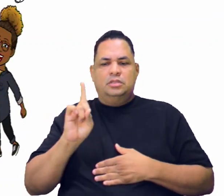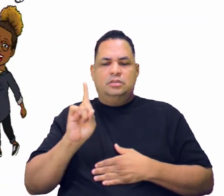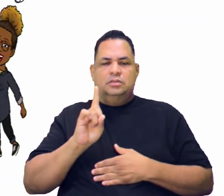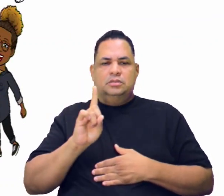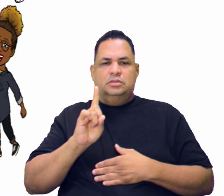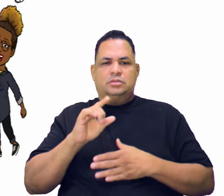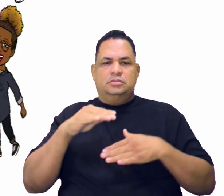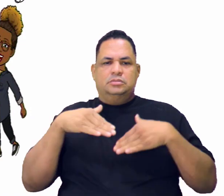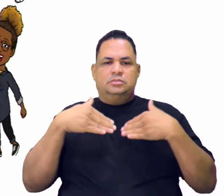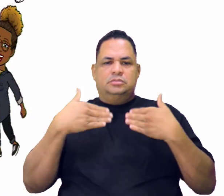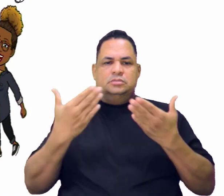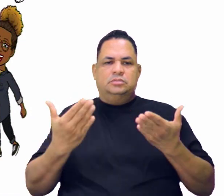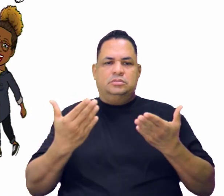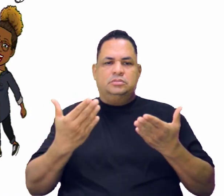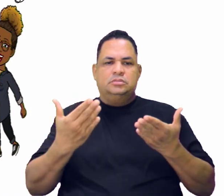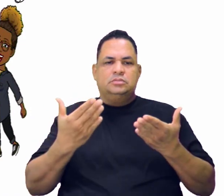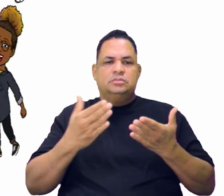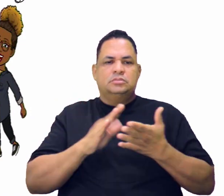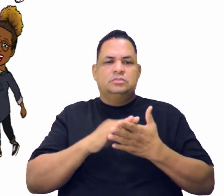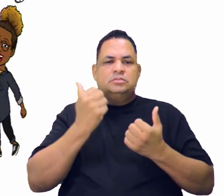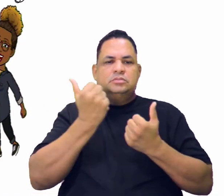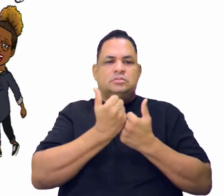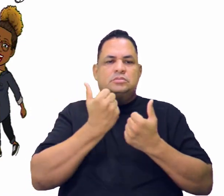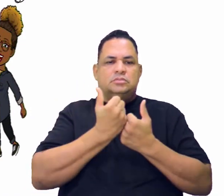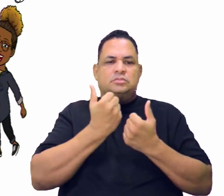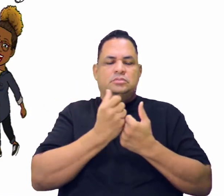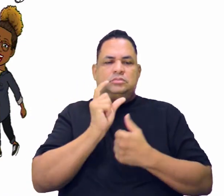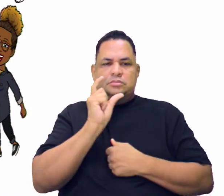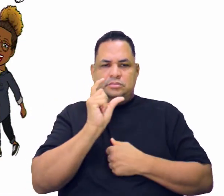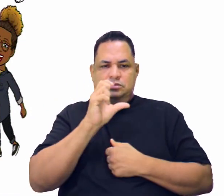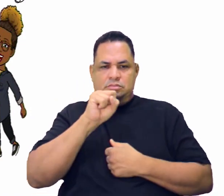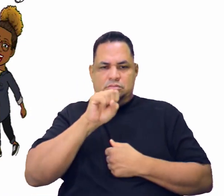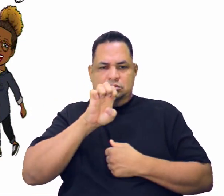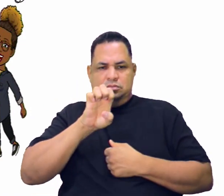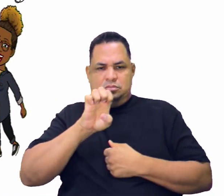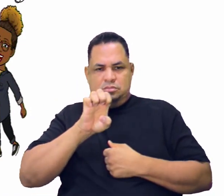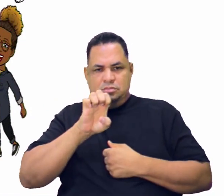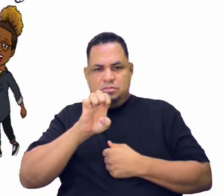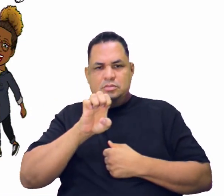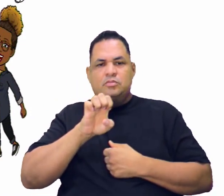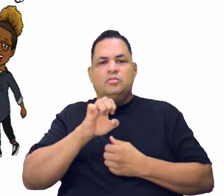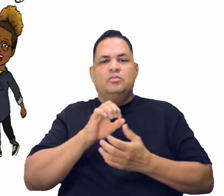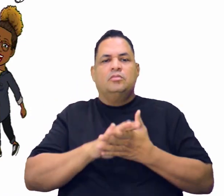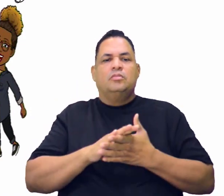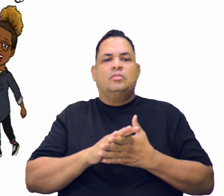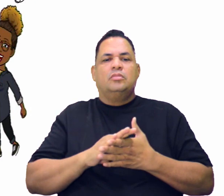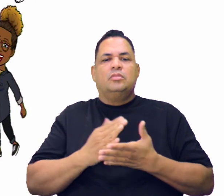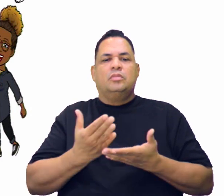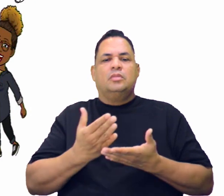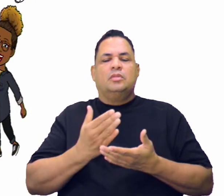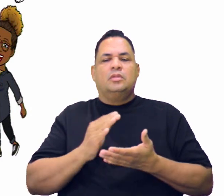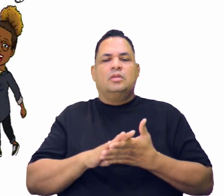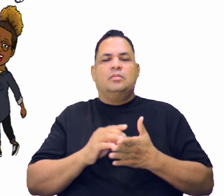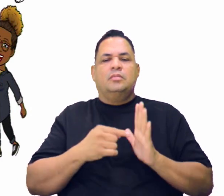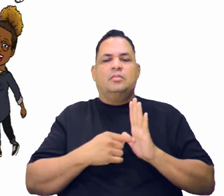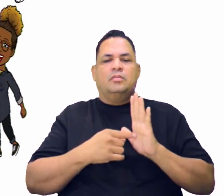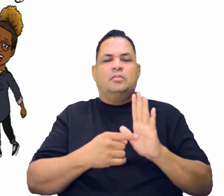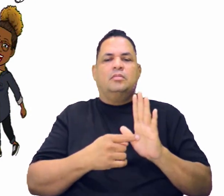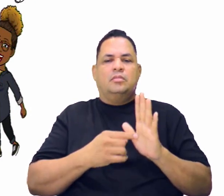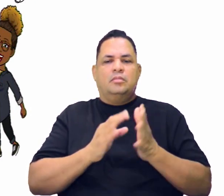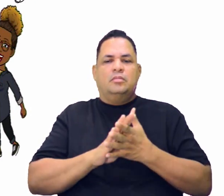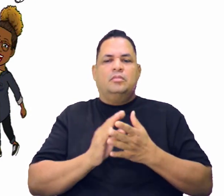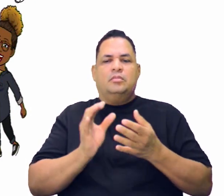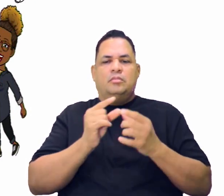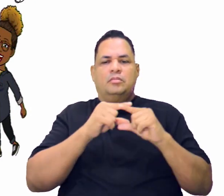né? Quando for substituído pela palavra o quê? Caso, porque vai indicar